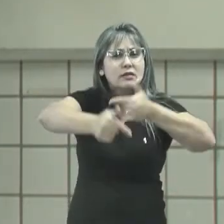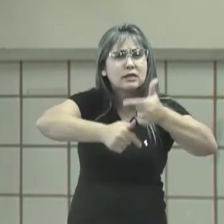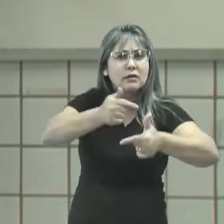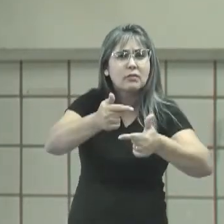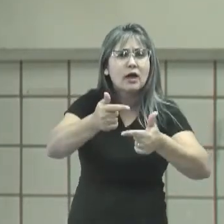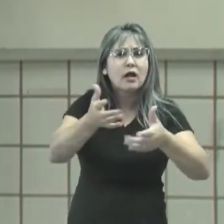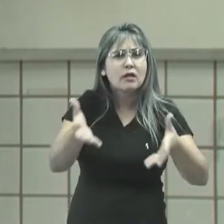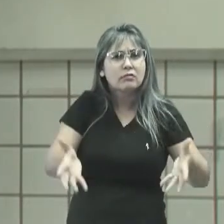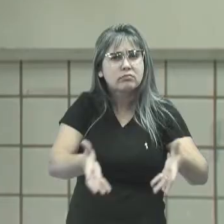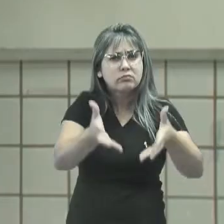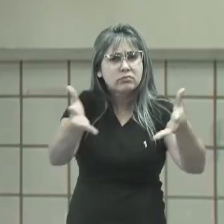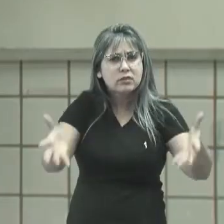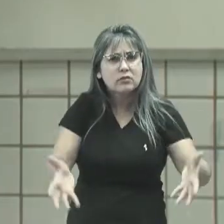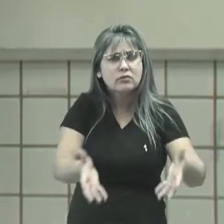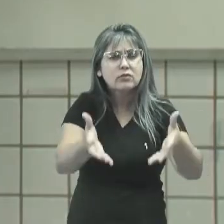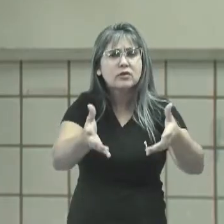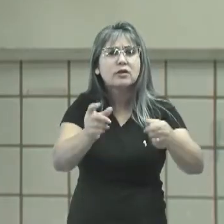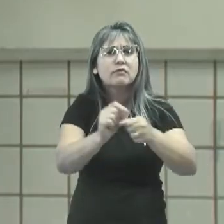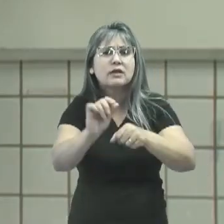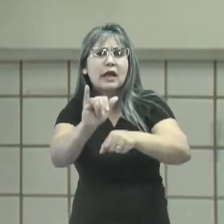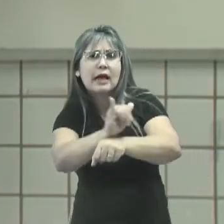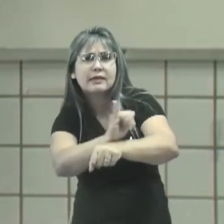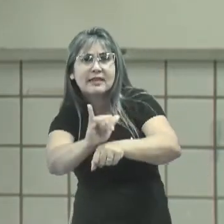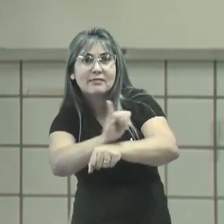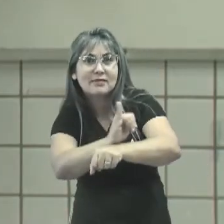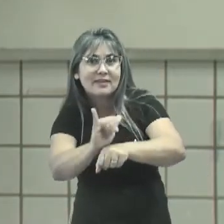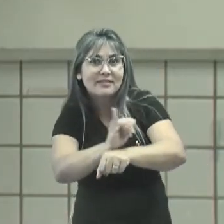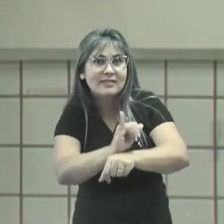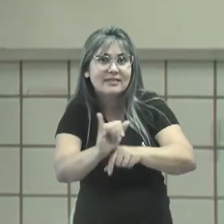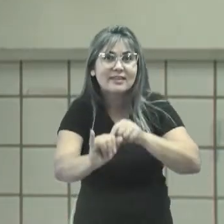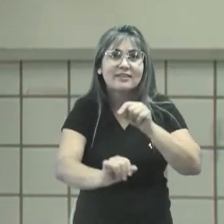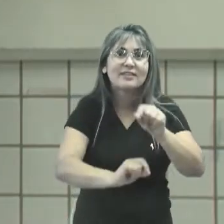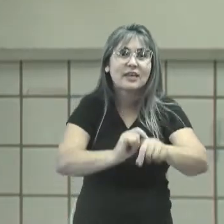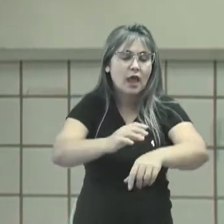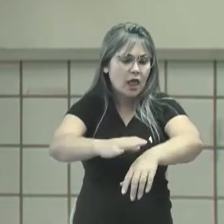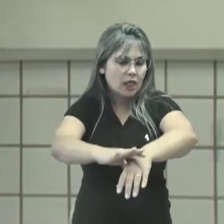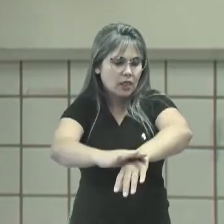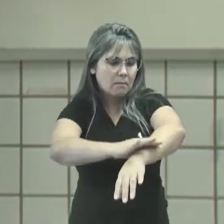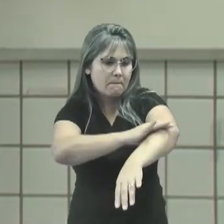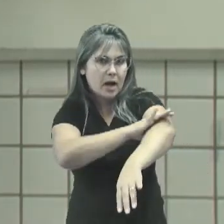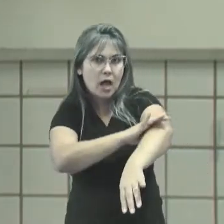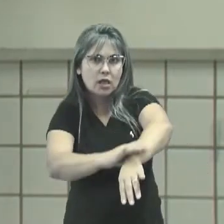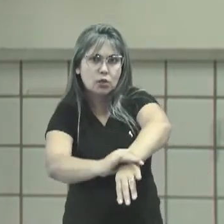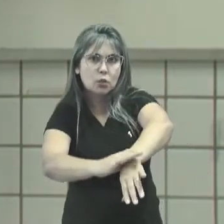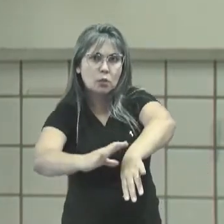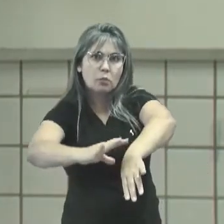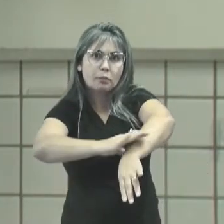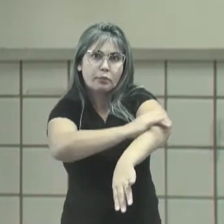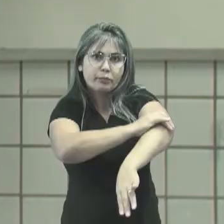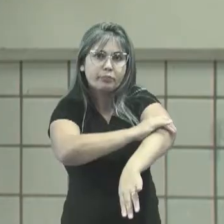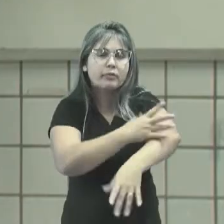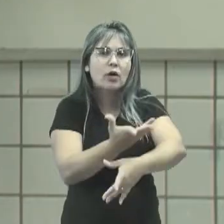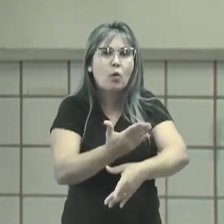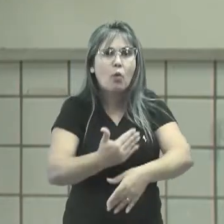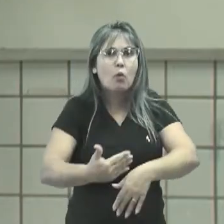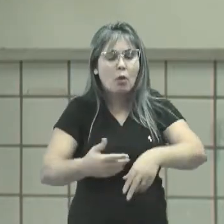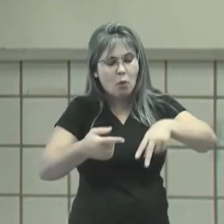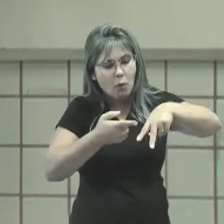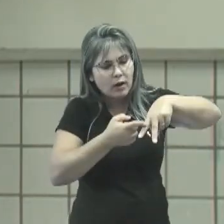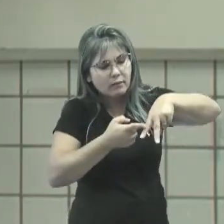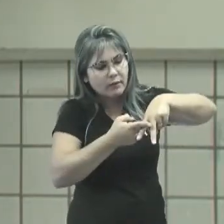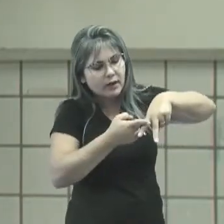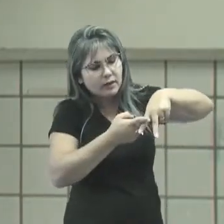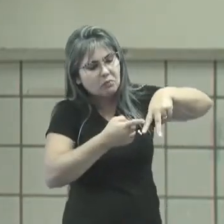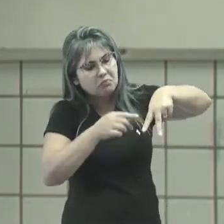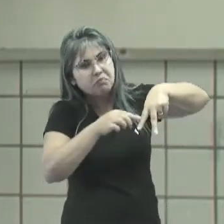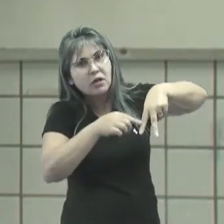de órteses e prótese. Professor, qual a diferença de órtese para prótese? Por exemplo, na prótese você tem uma substituição de